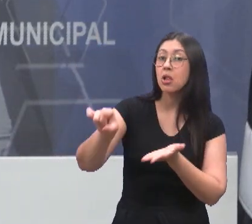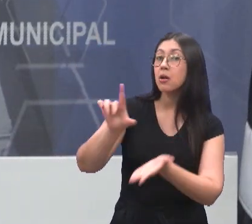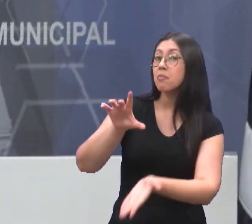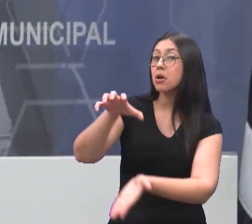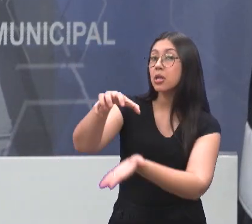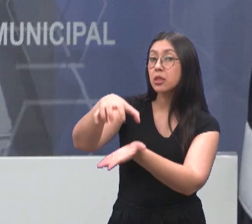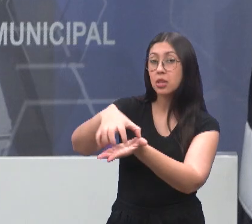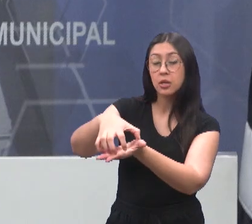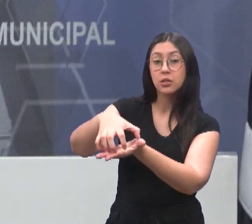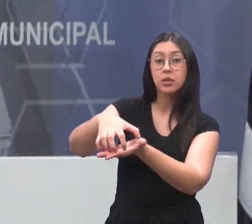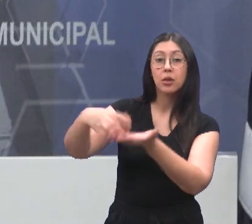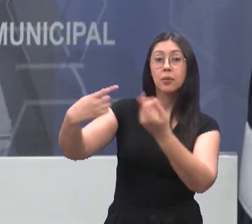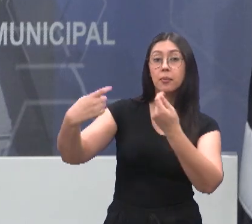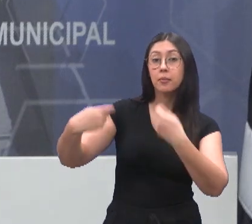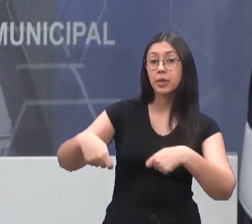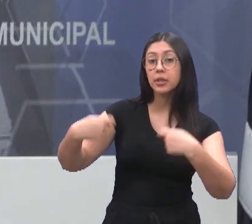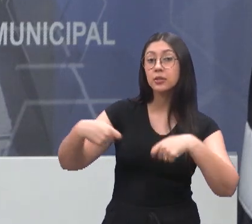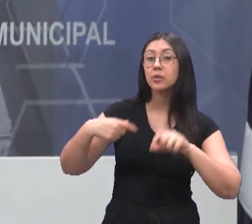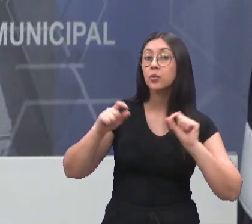ela precise